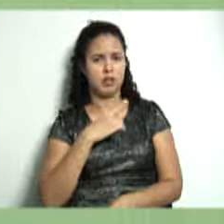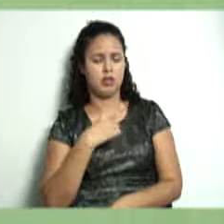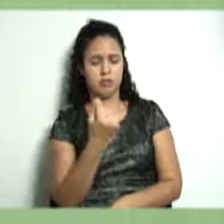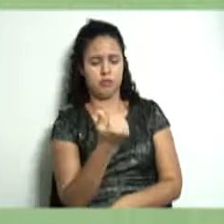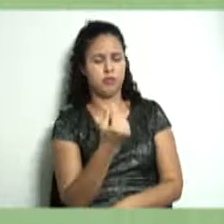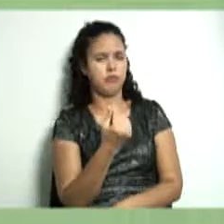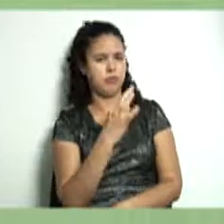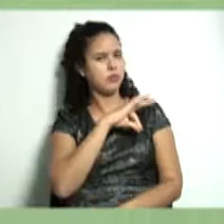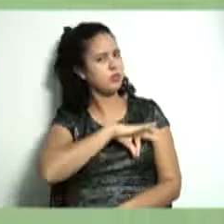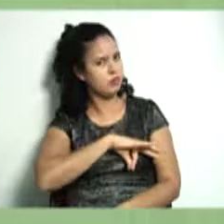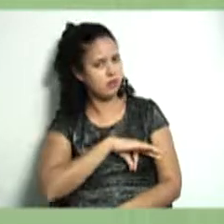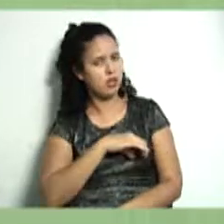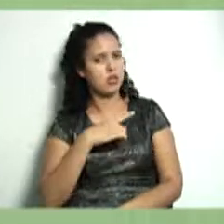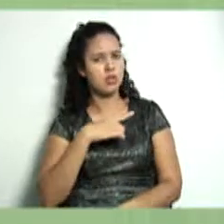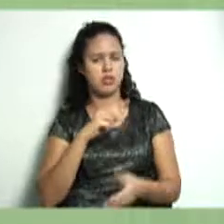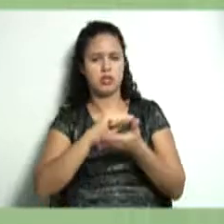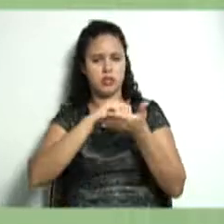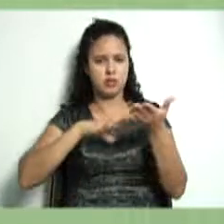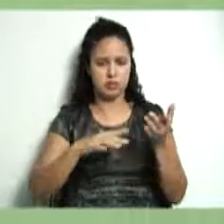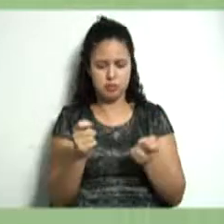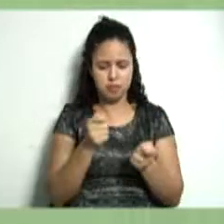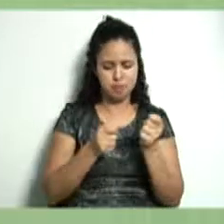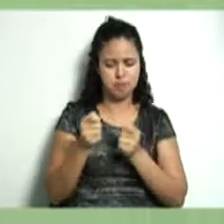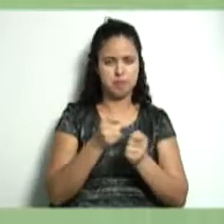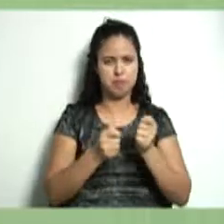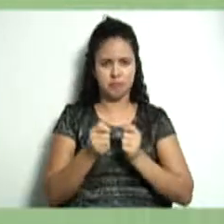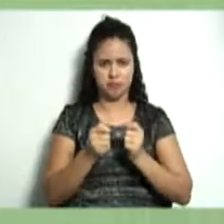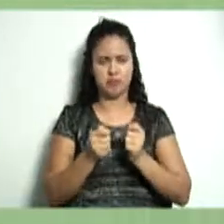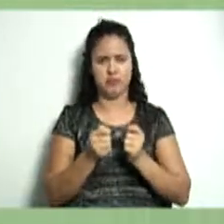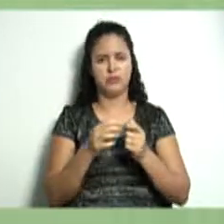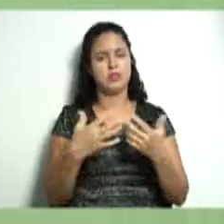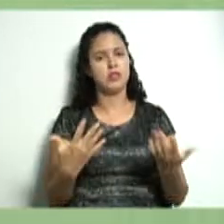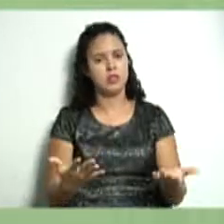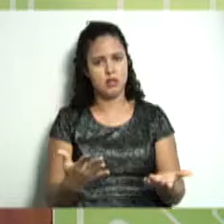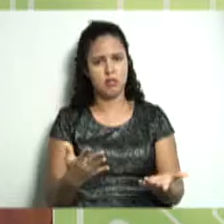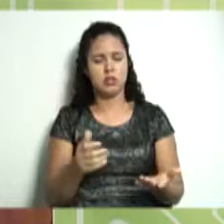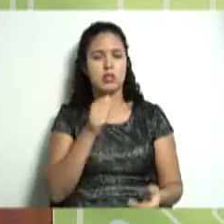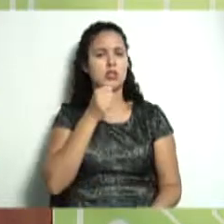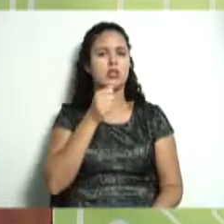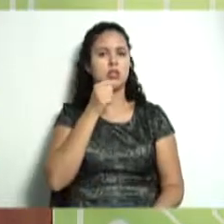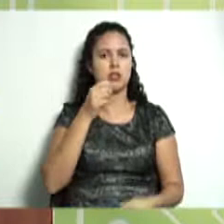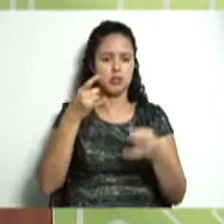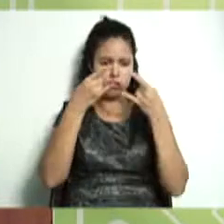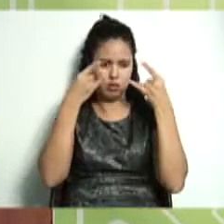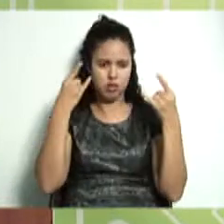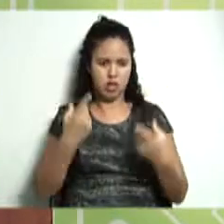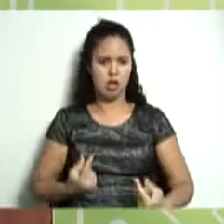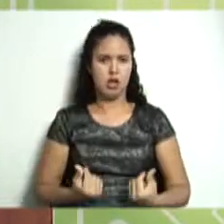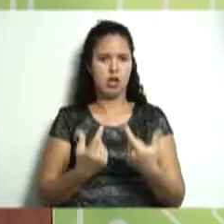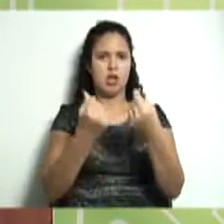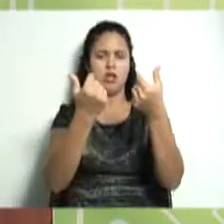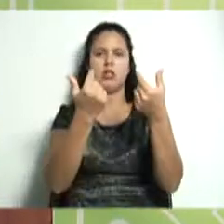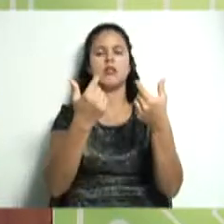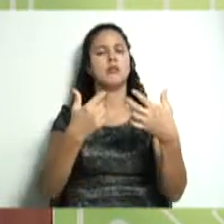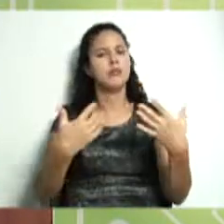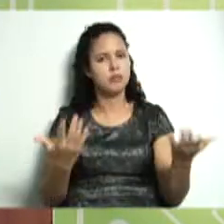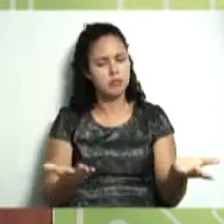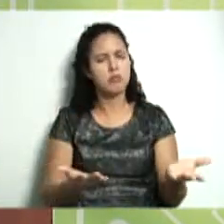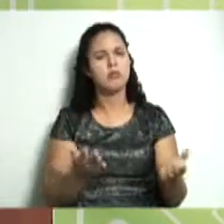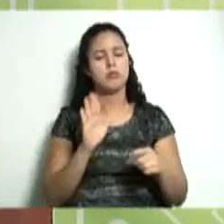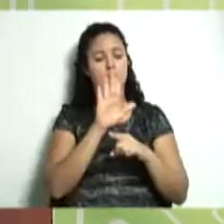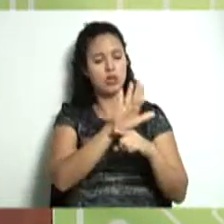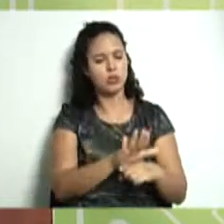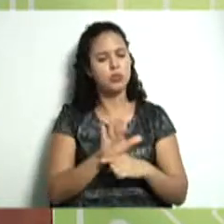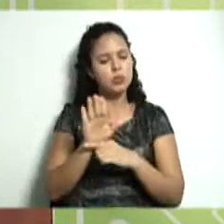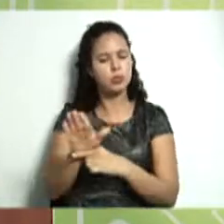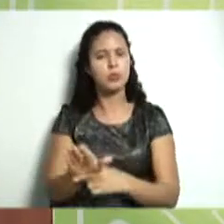aí uma atividade econômica, que não é lucrativa. mas a gente vai reforçar essas